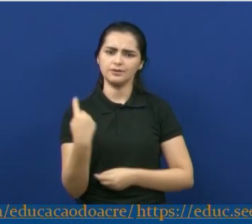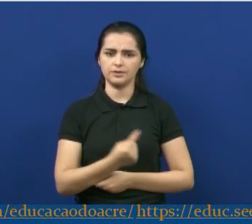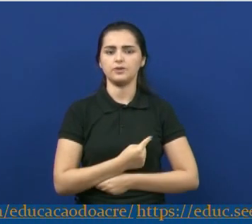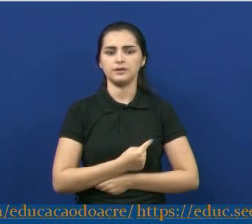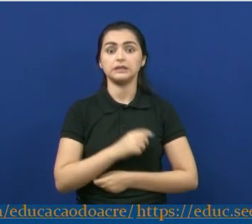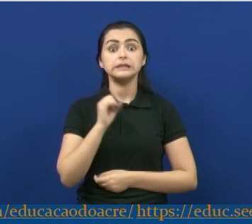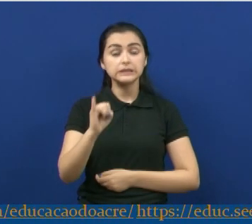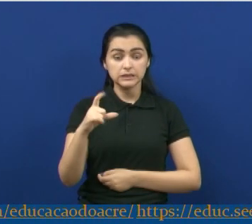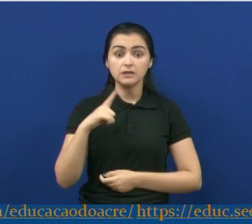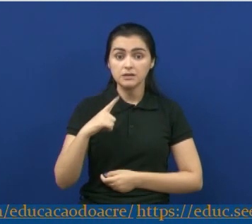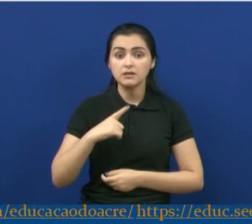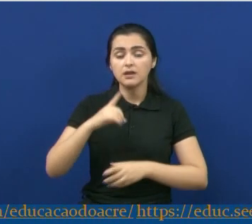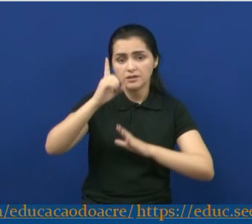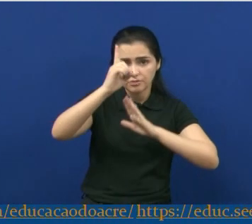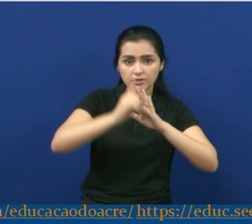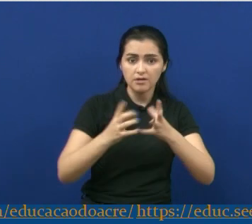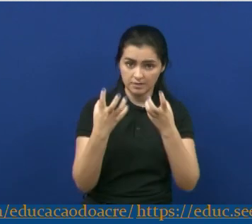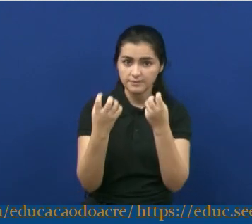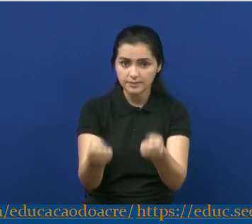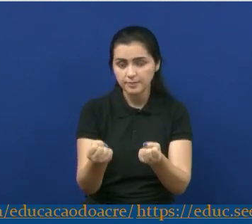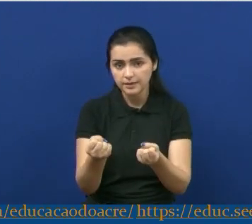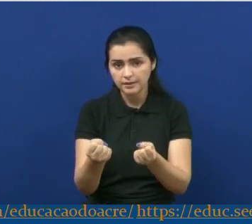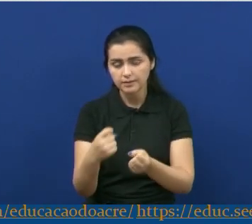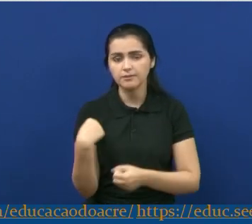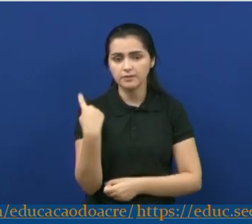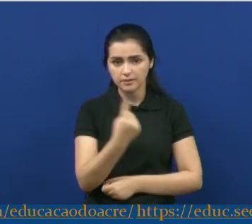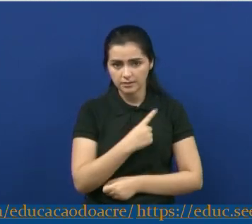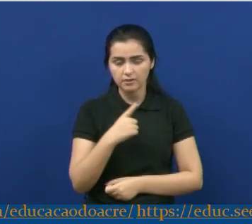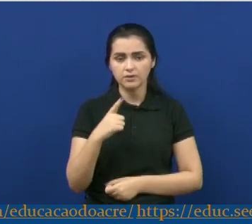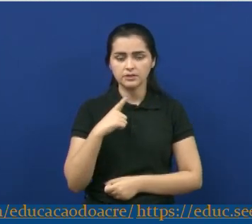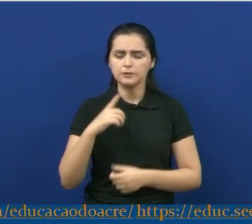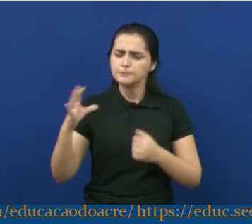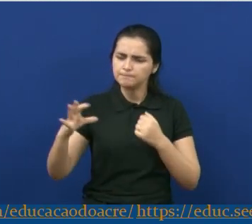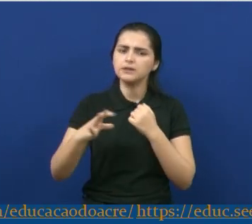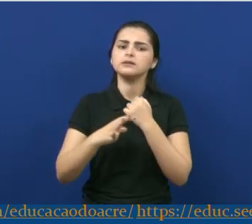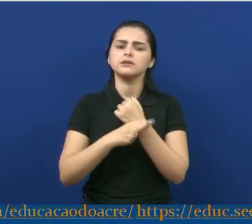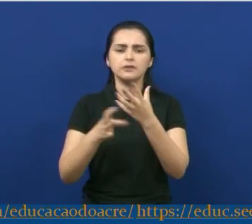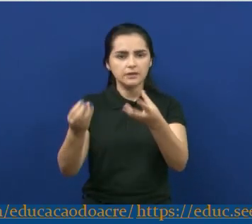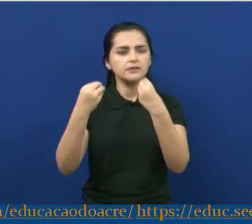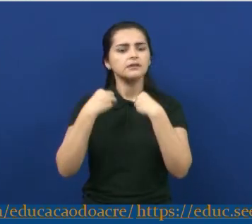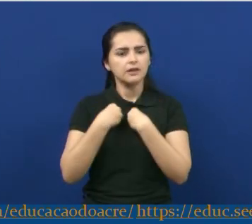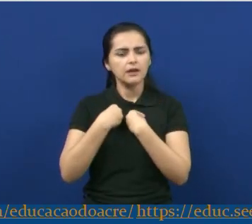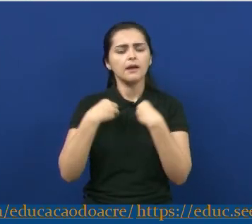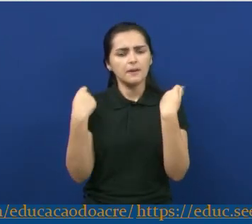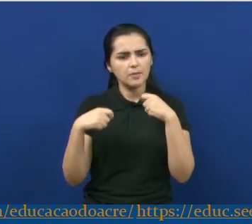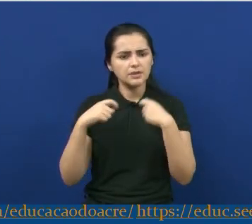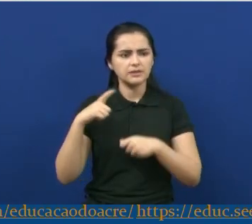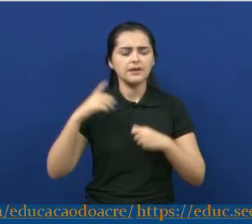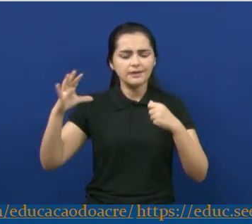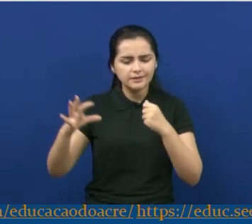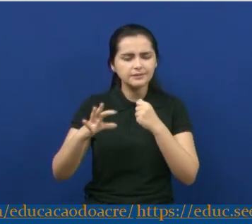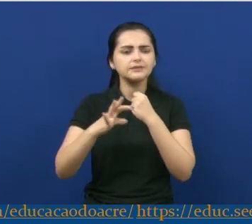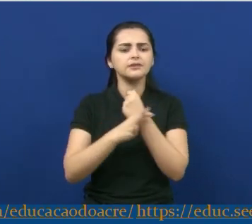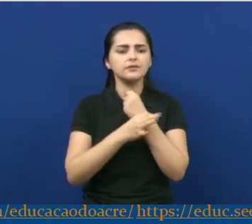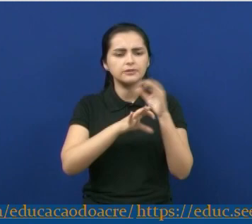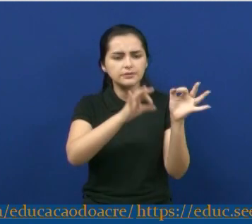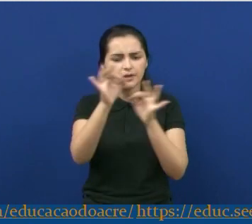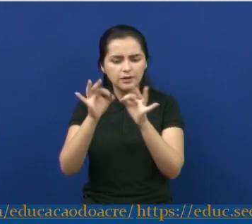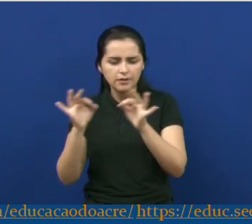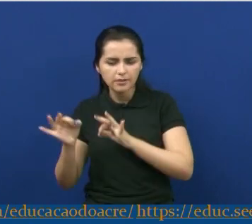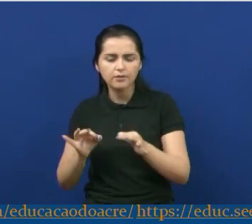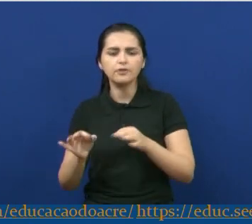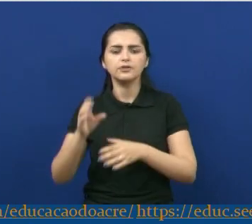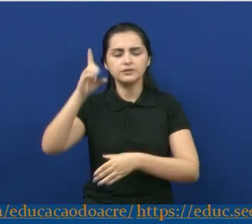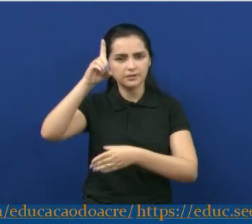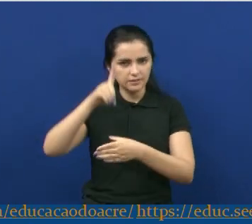Então, se a gente tem esses direitos recebidos, se a gente tem esses direitos nos dados, a gente tem que ter essa garantia dessa ordem